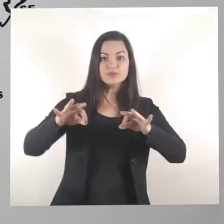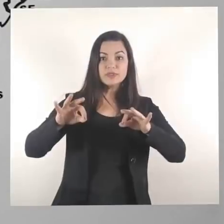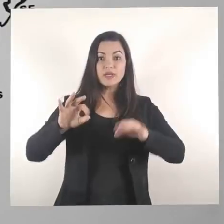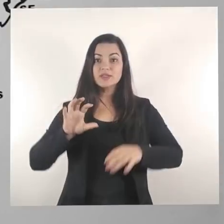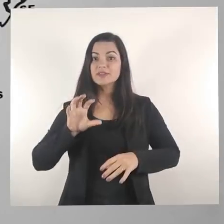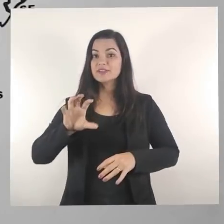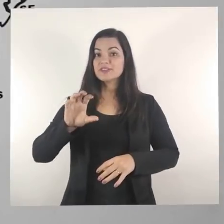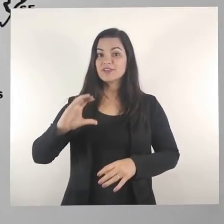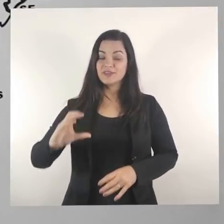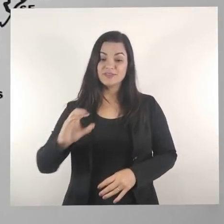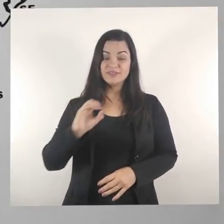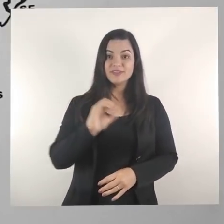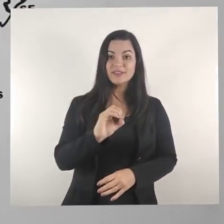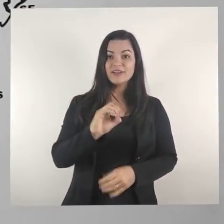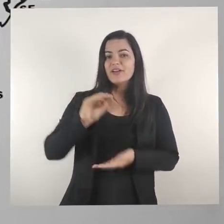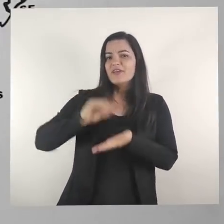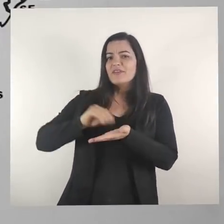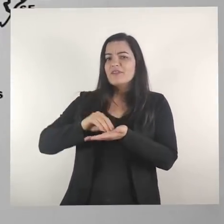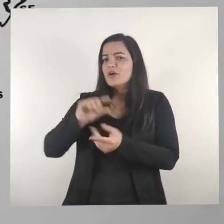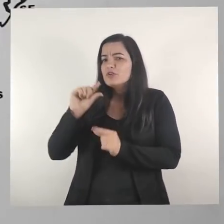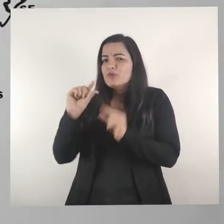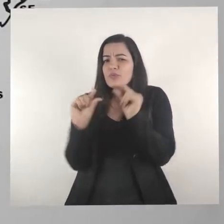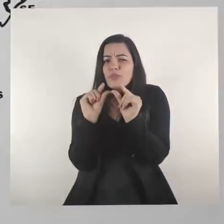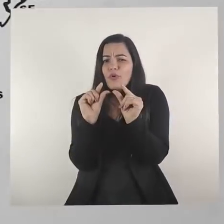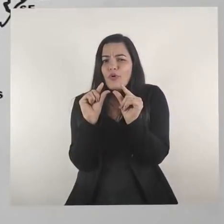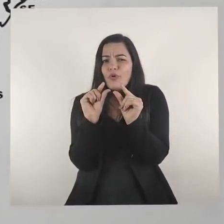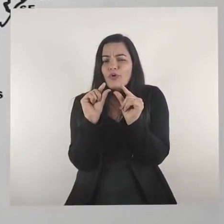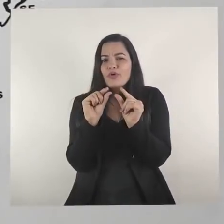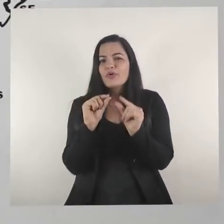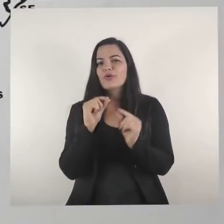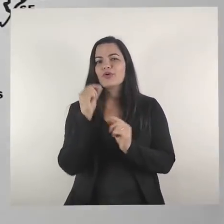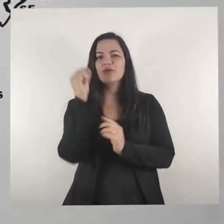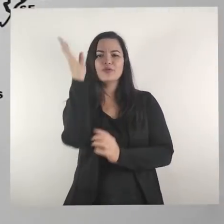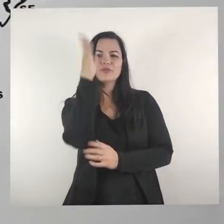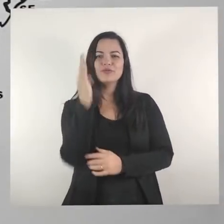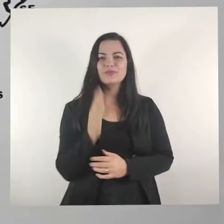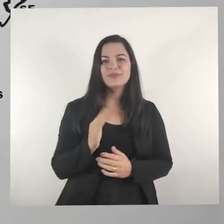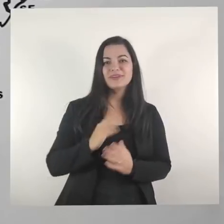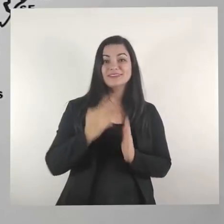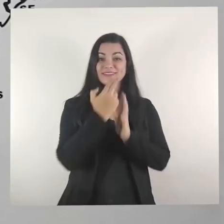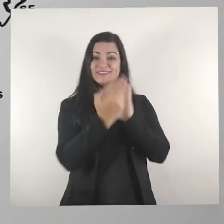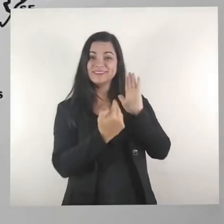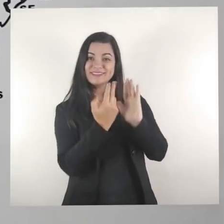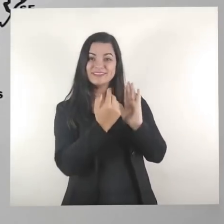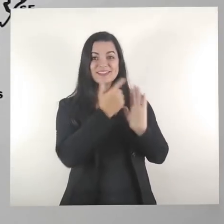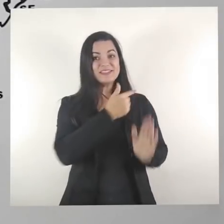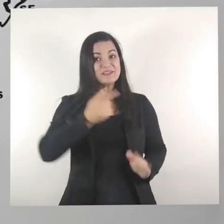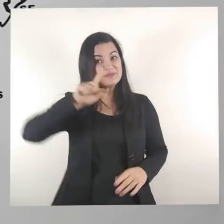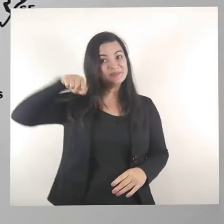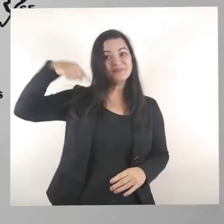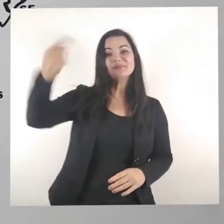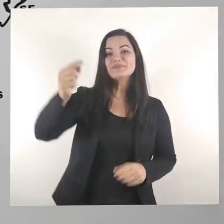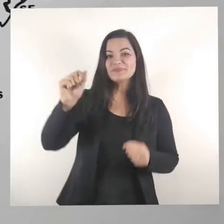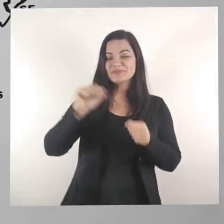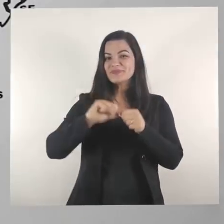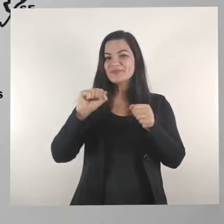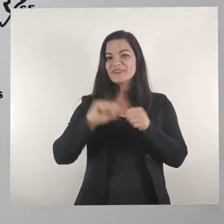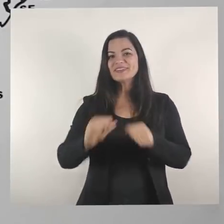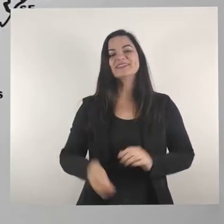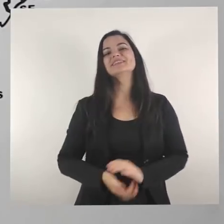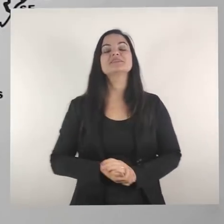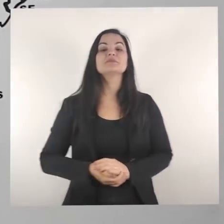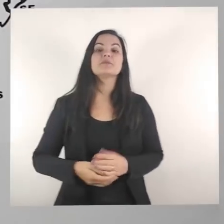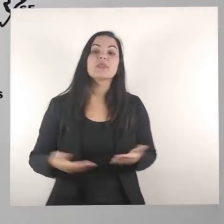a região Centro-Oeste, só falta um pedacinho do nosso mapa, que nós vamos preencher a semana que vem.